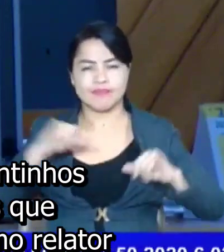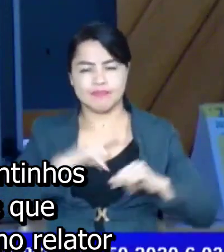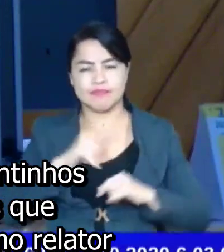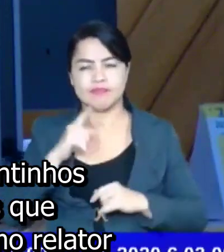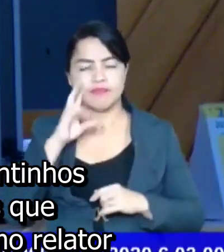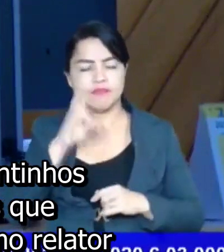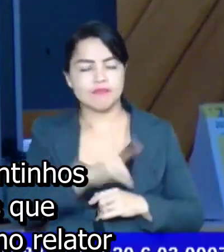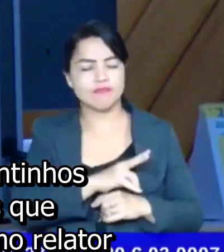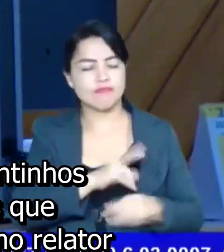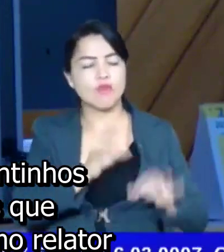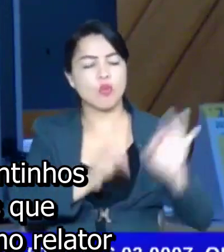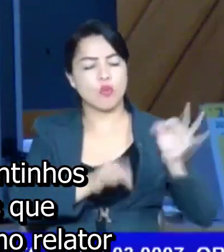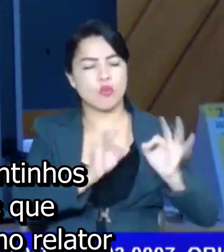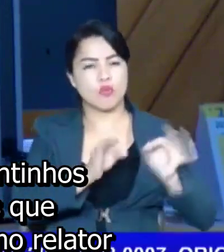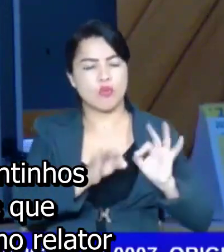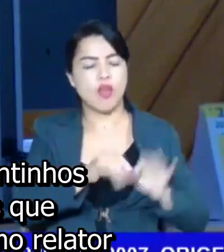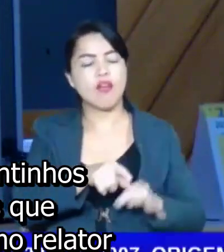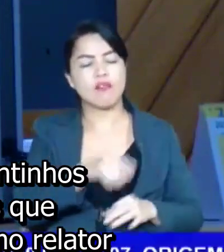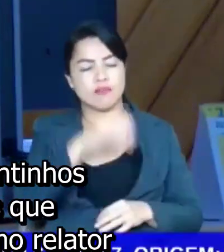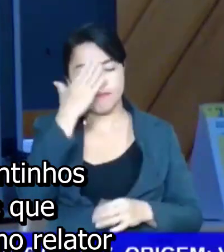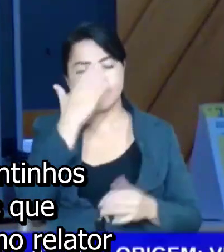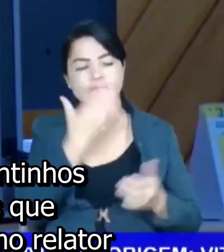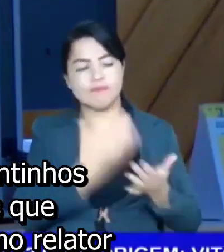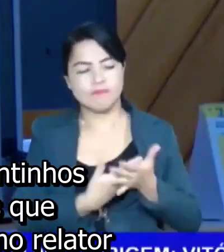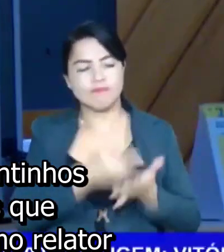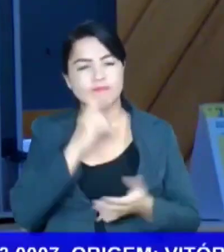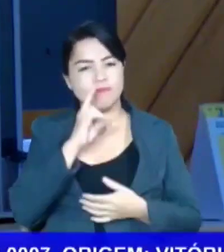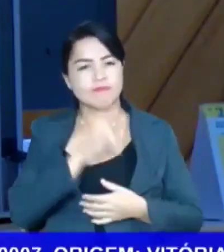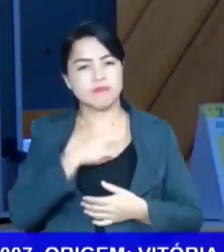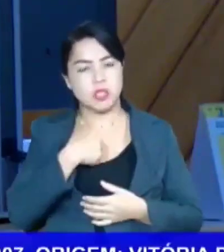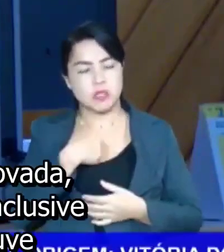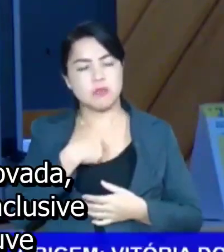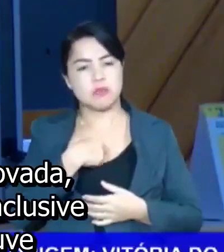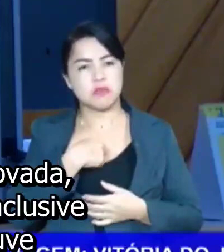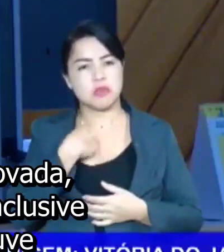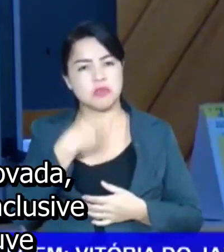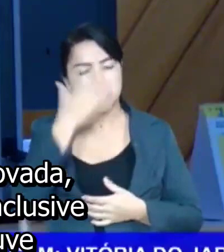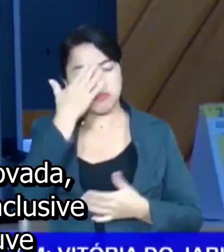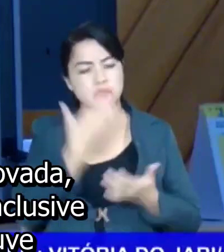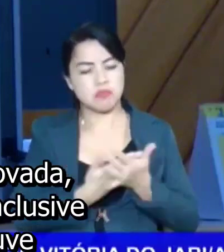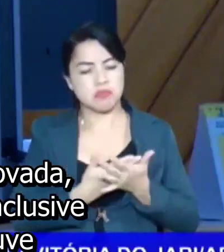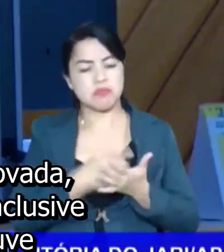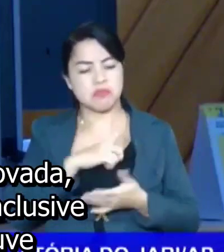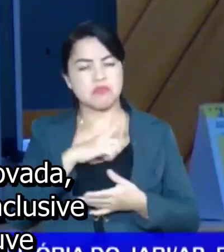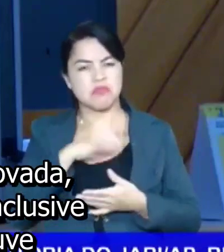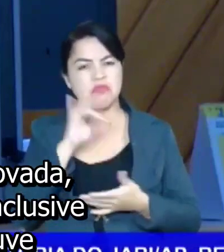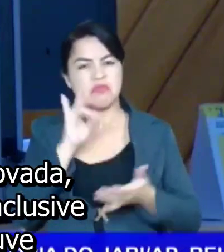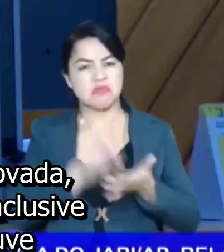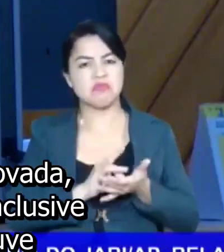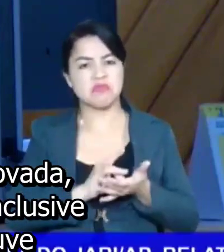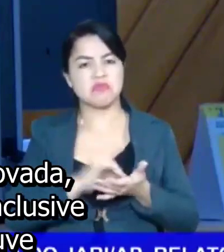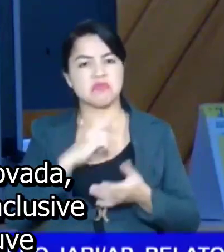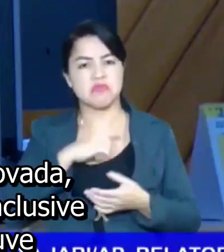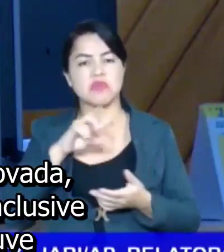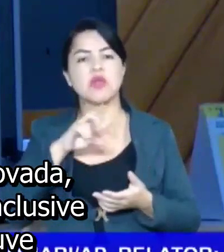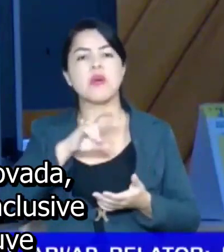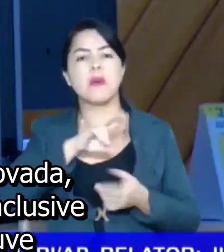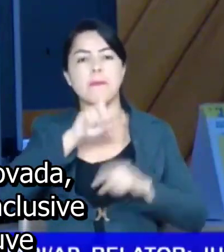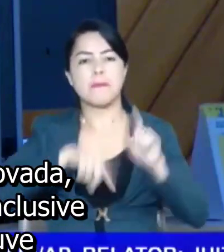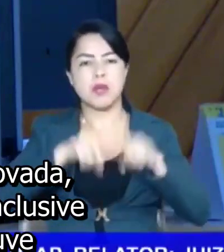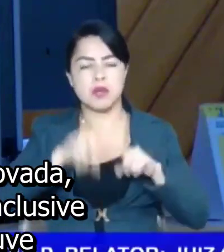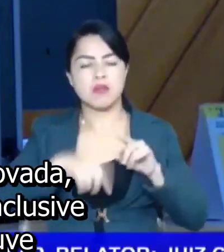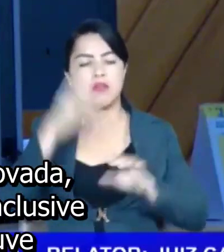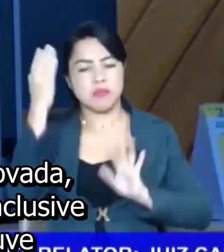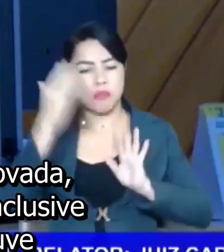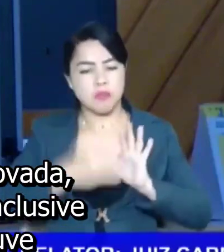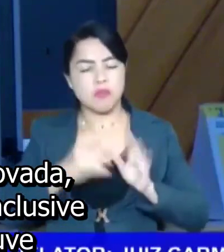convenceram o juiz e também me convenceram como relator que a sentença está adequada. Materialidade provada,